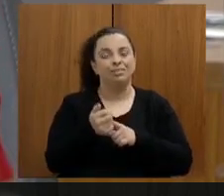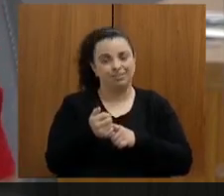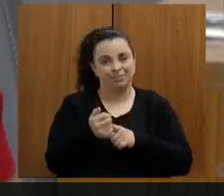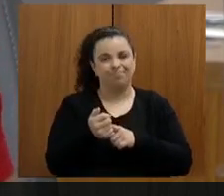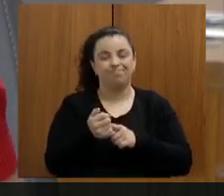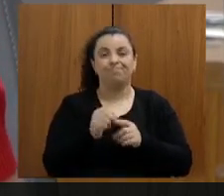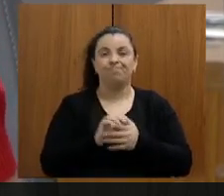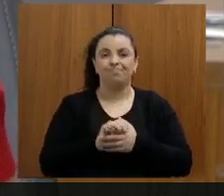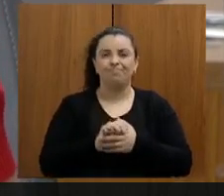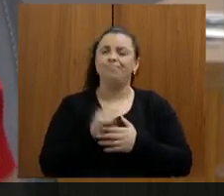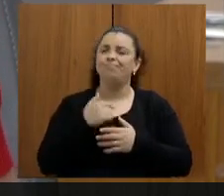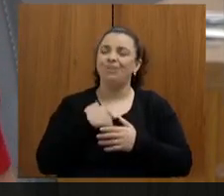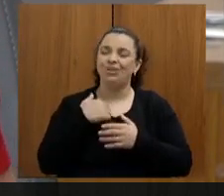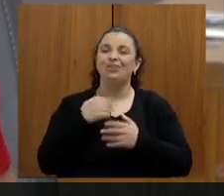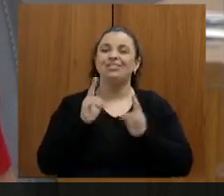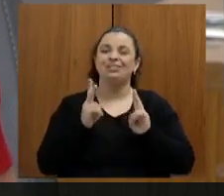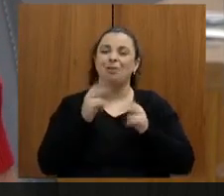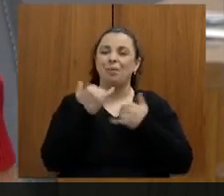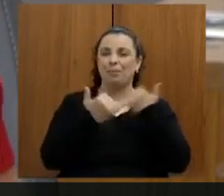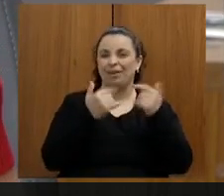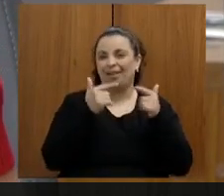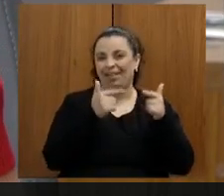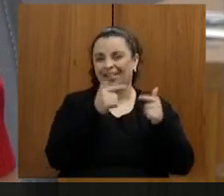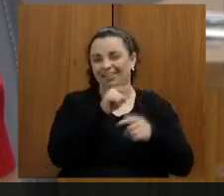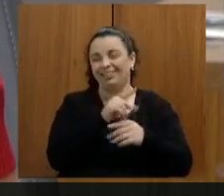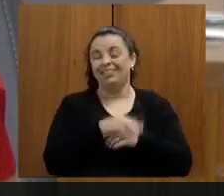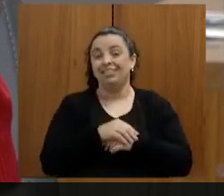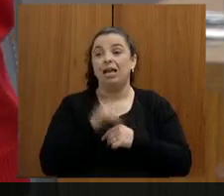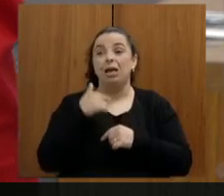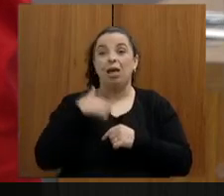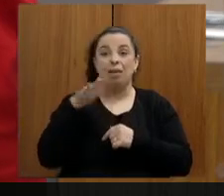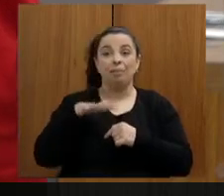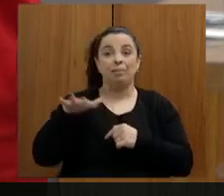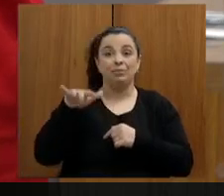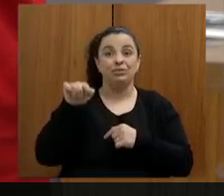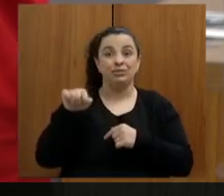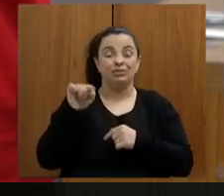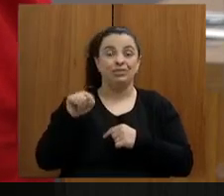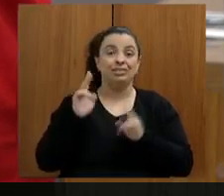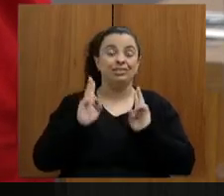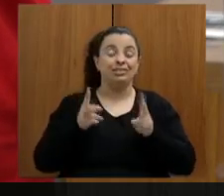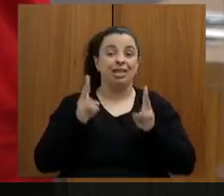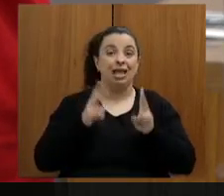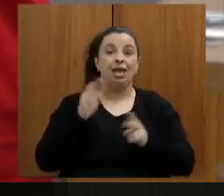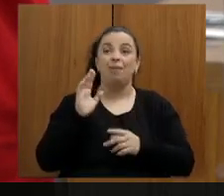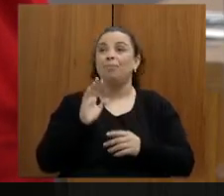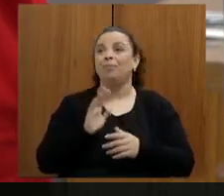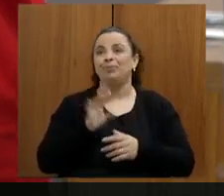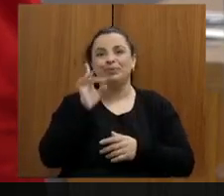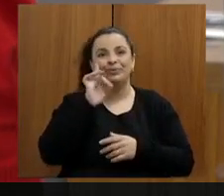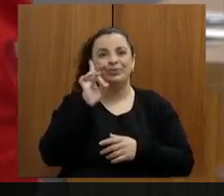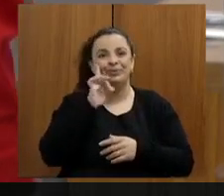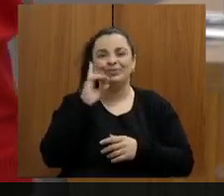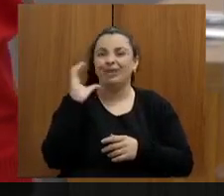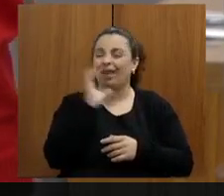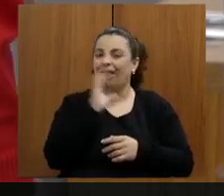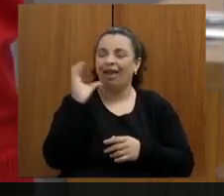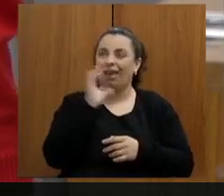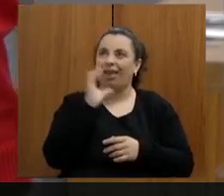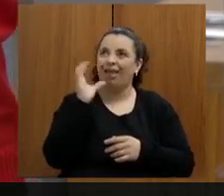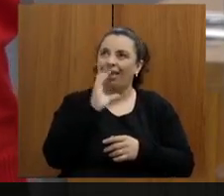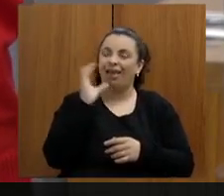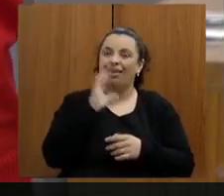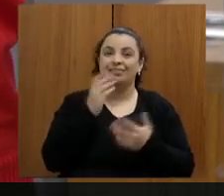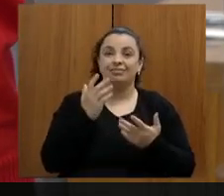sempre brinco com Comandante que eu falo assim a minha região vive em estado de emergência ou temos